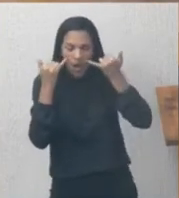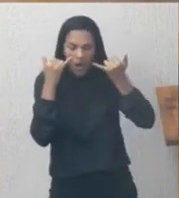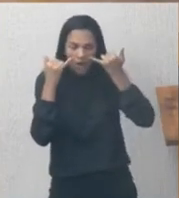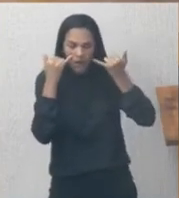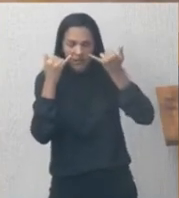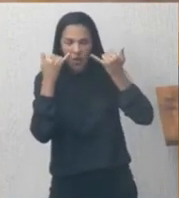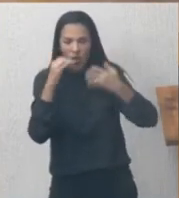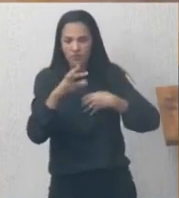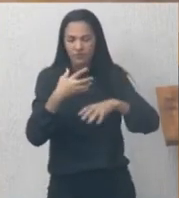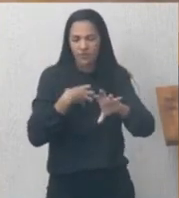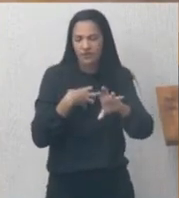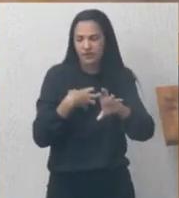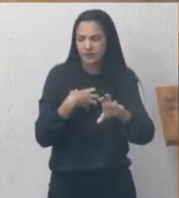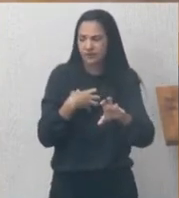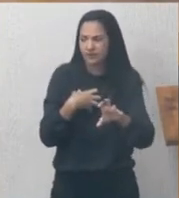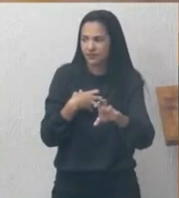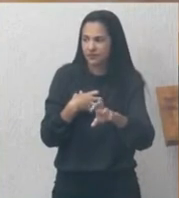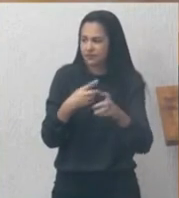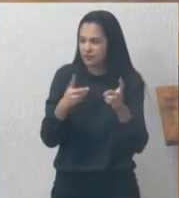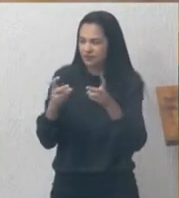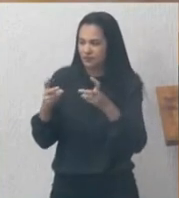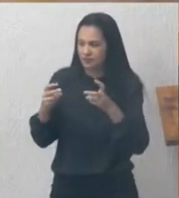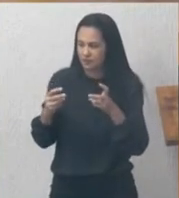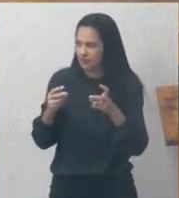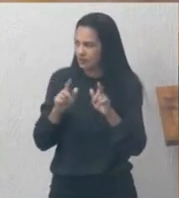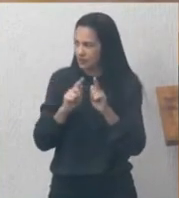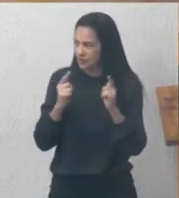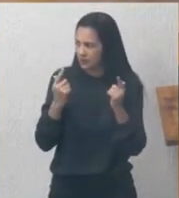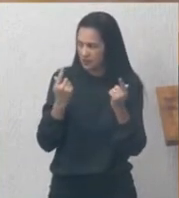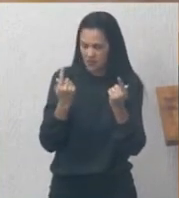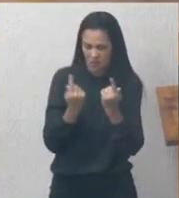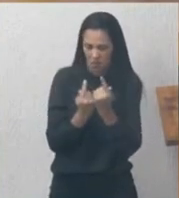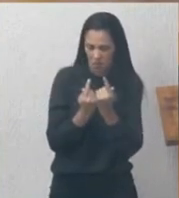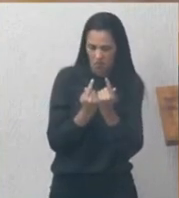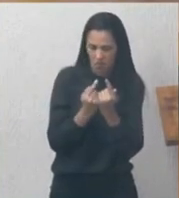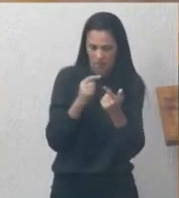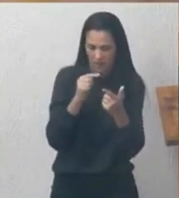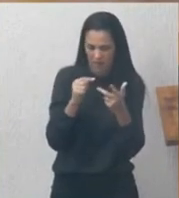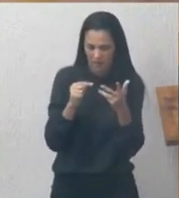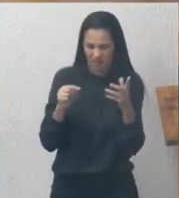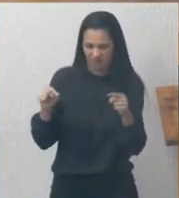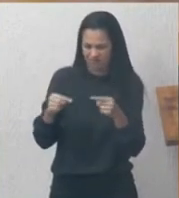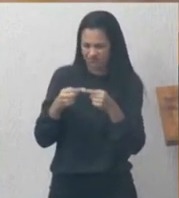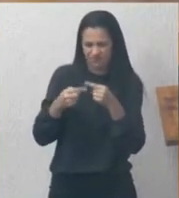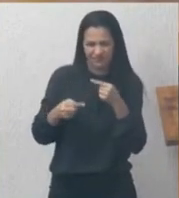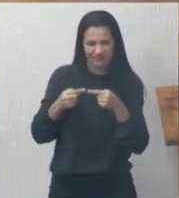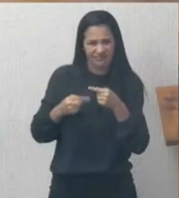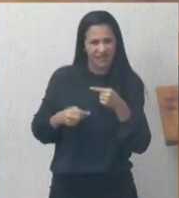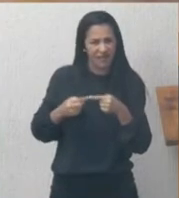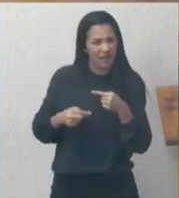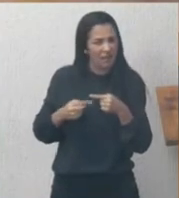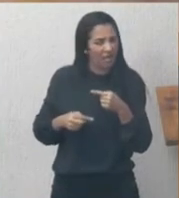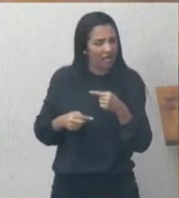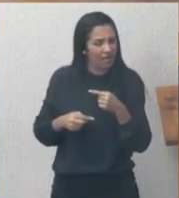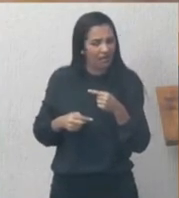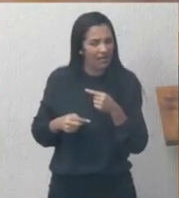eh hoje a gente vê muitos grupos aí que são muitas muitas coisas que não Não batem muitas coisas que as pessoas